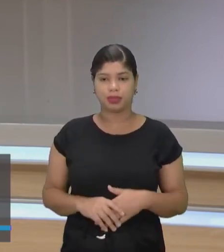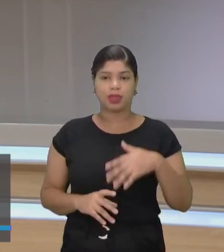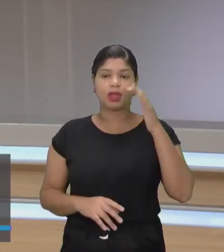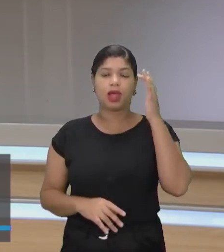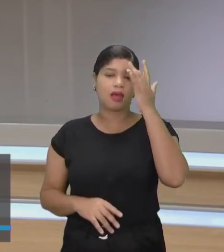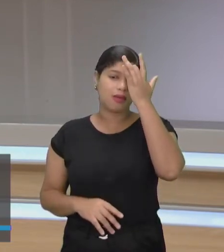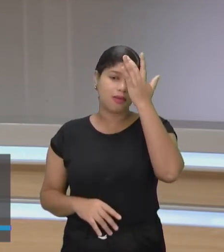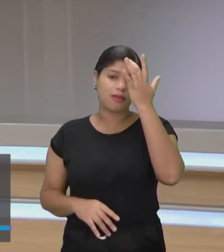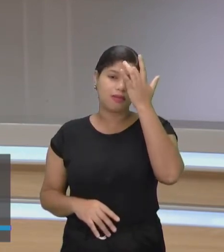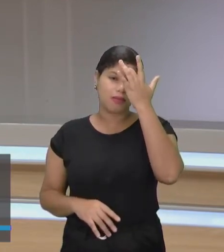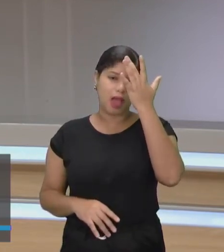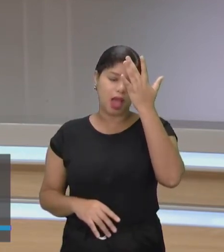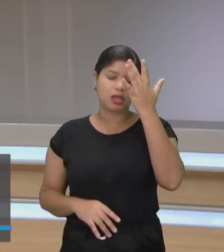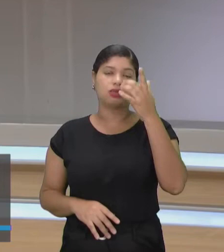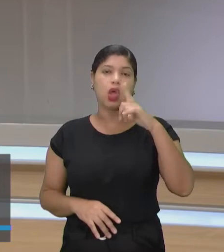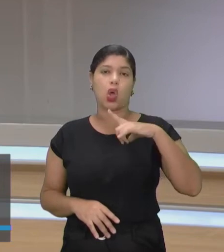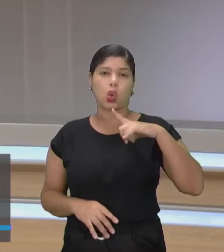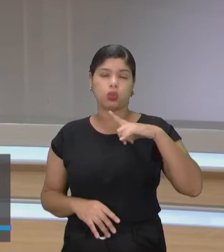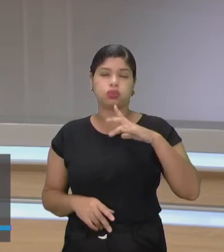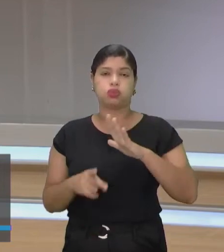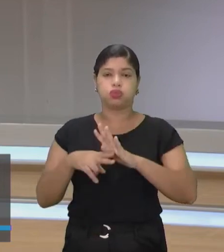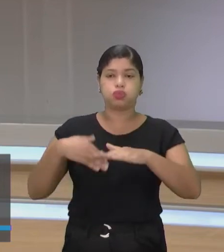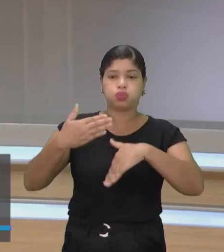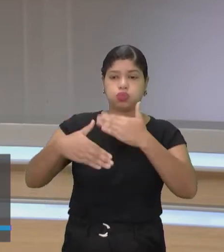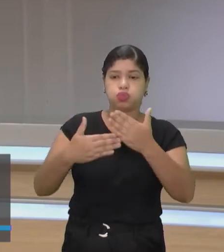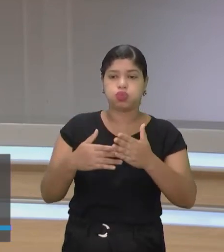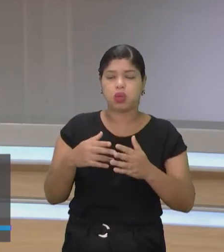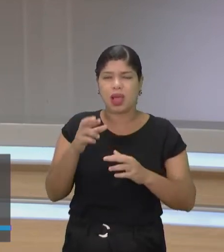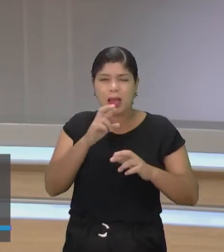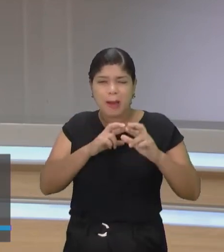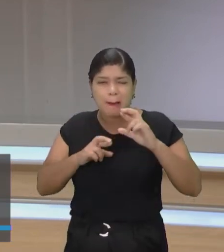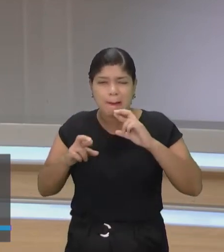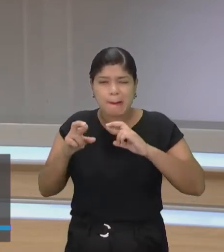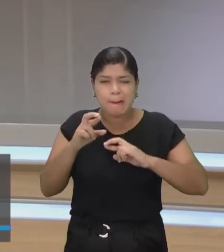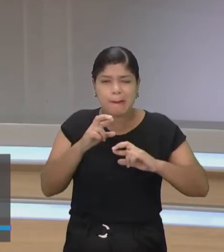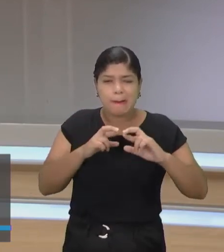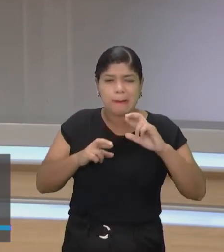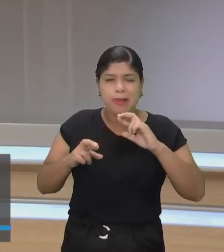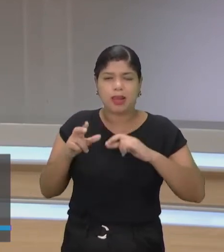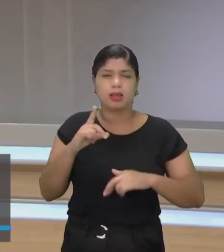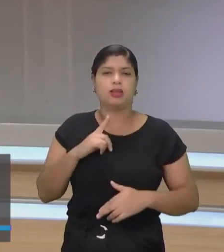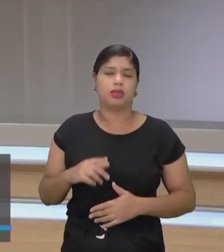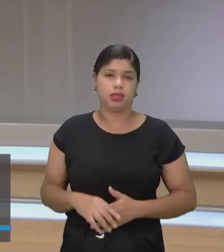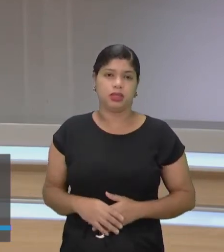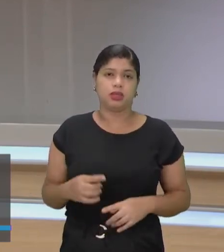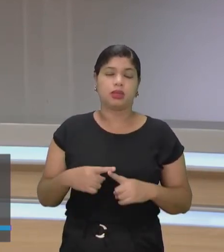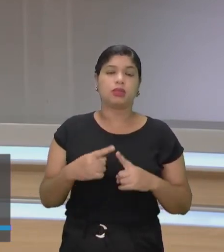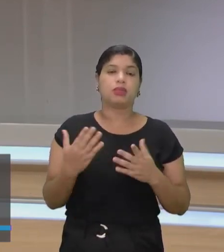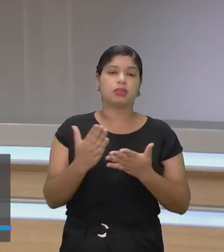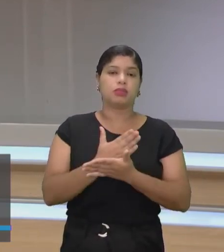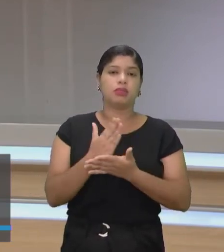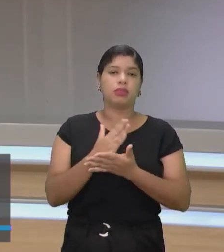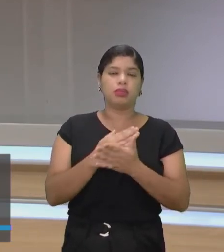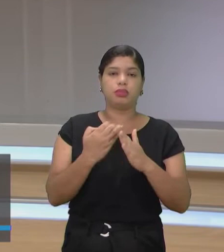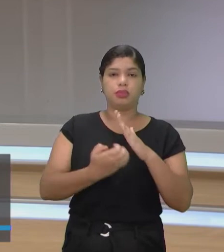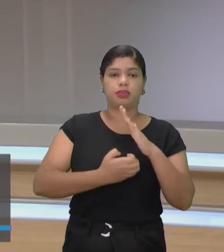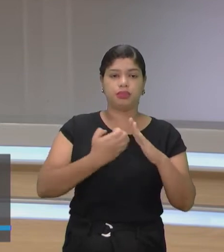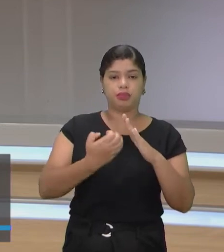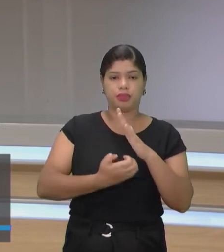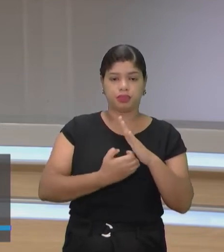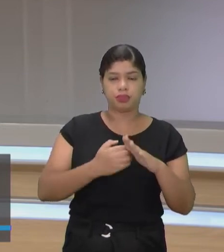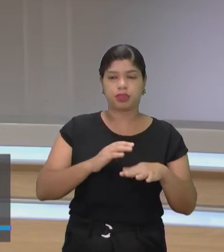facilita muito, na verdade, o processo de fiscalização, que ajuda também muito, porque empresas irregulares, empresas que fazem um